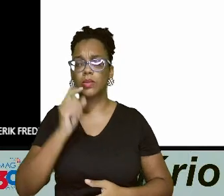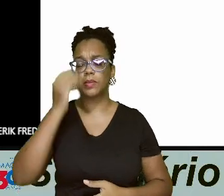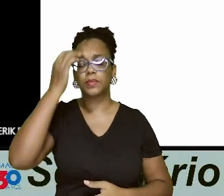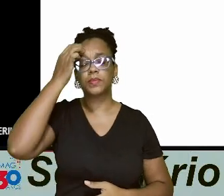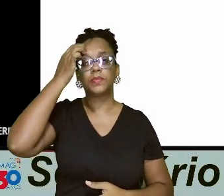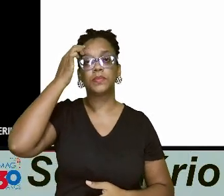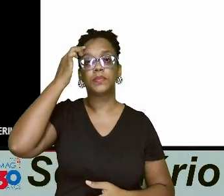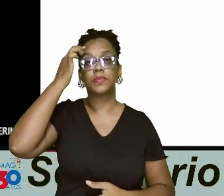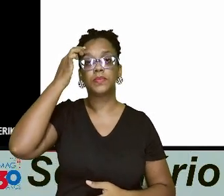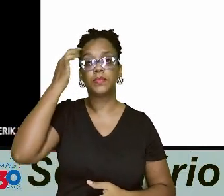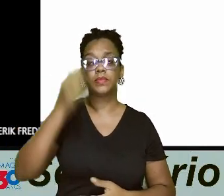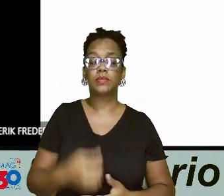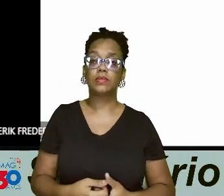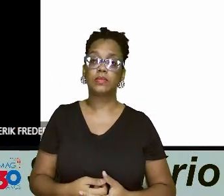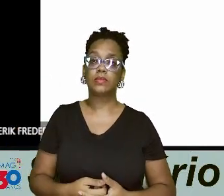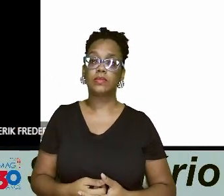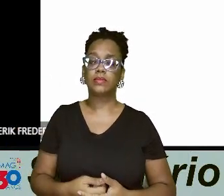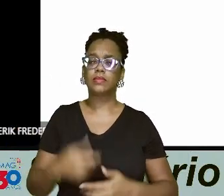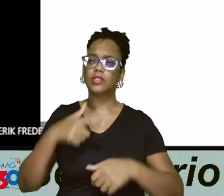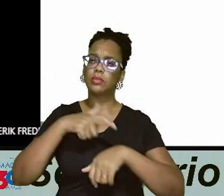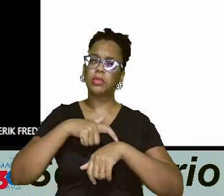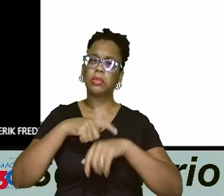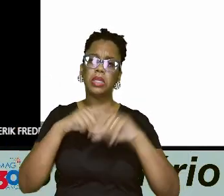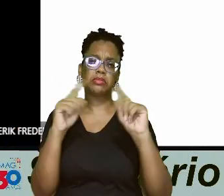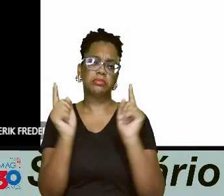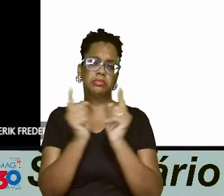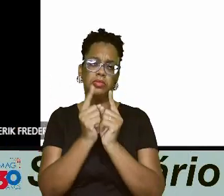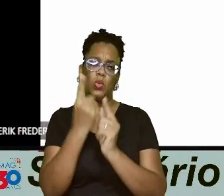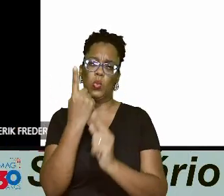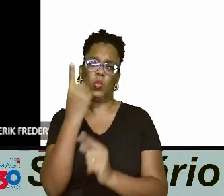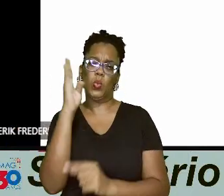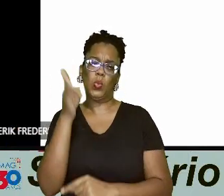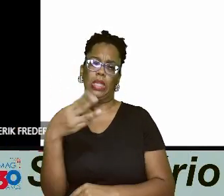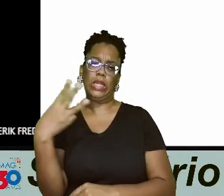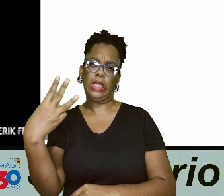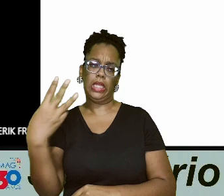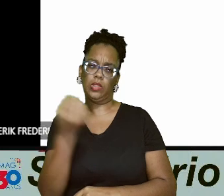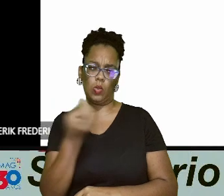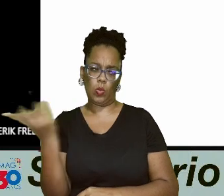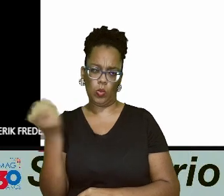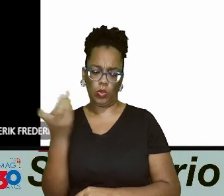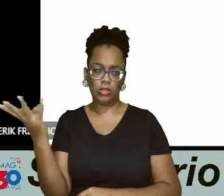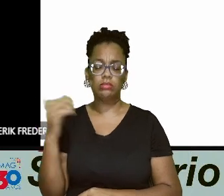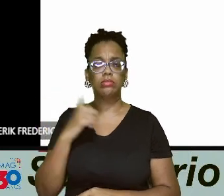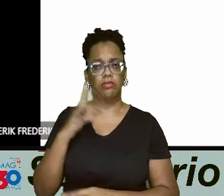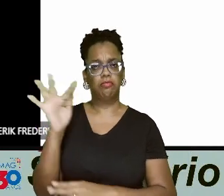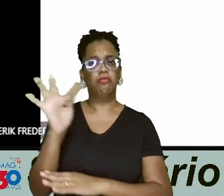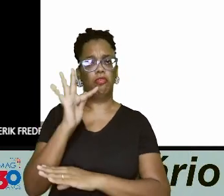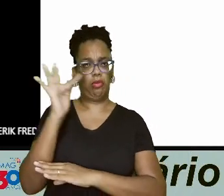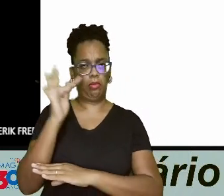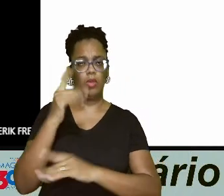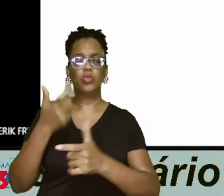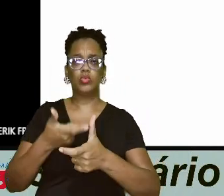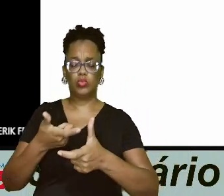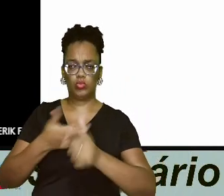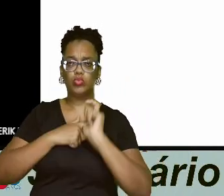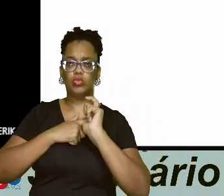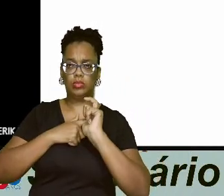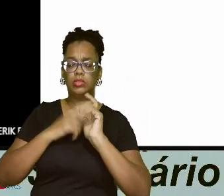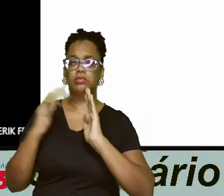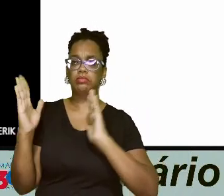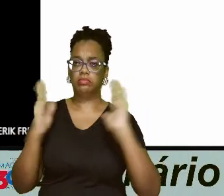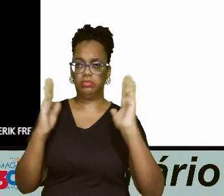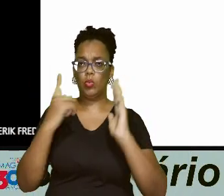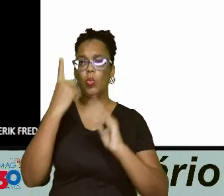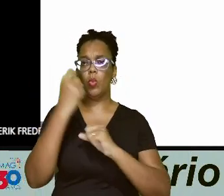Em um número pequeno, digamos assim, um terço dos casos, né, houve formalmente a suspensão pelo prazo de um ano,